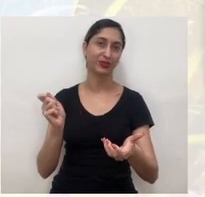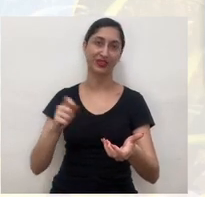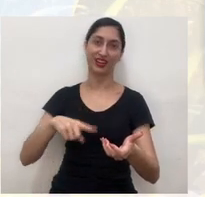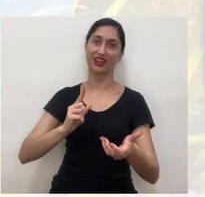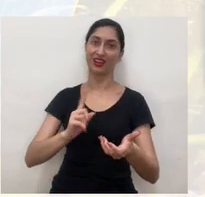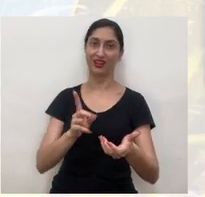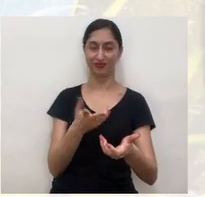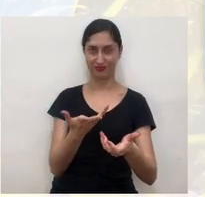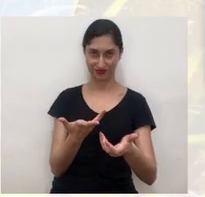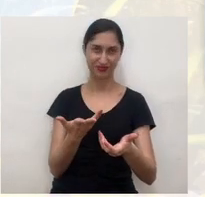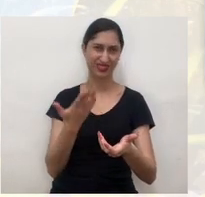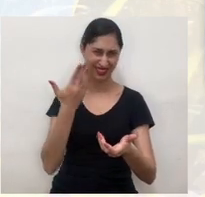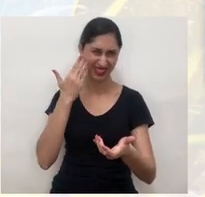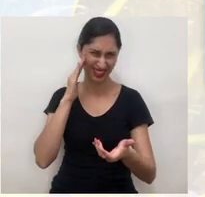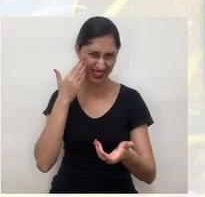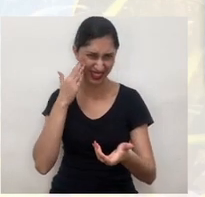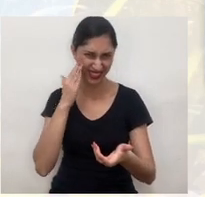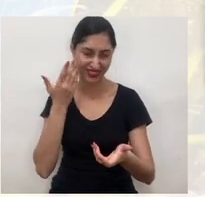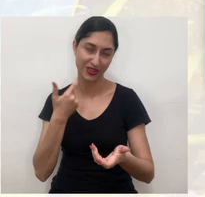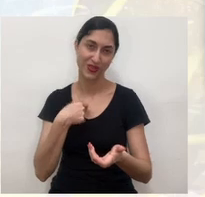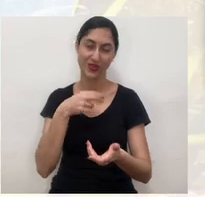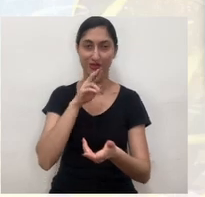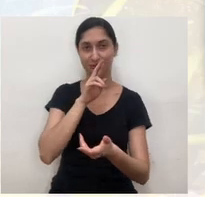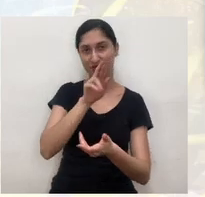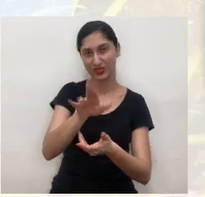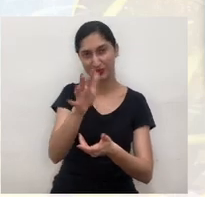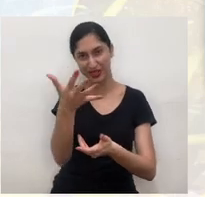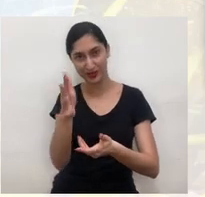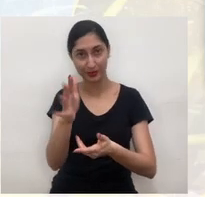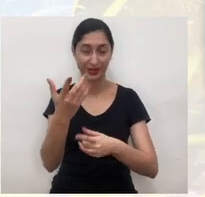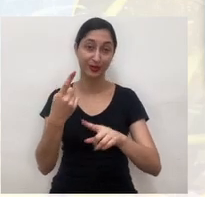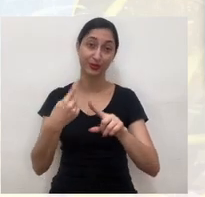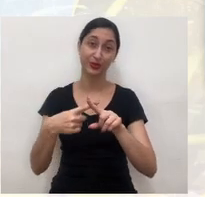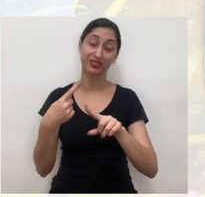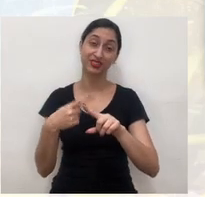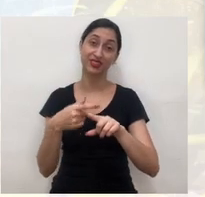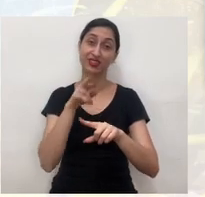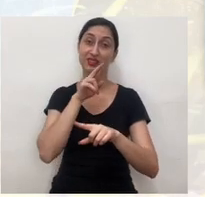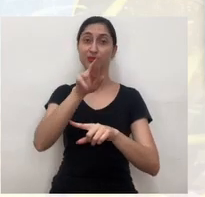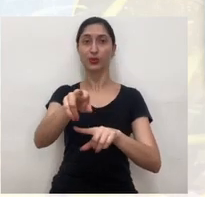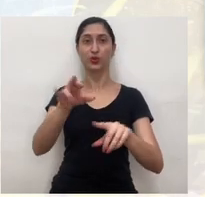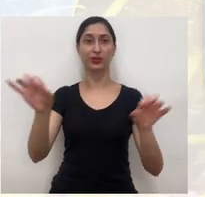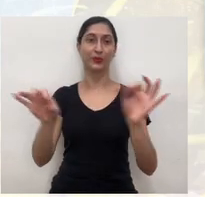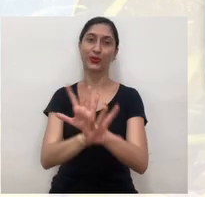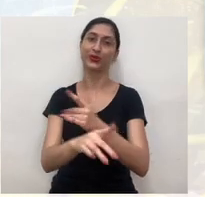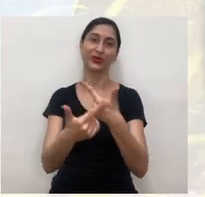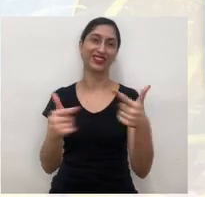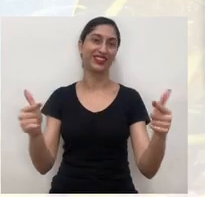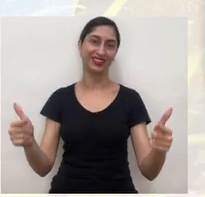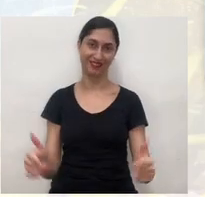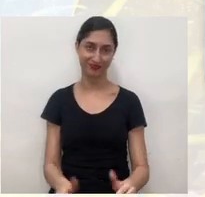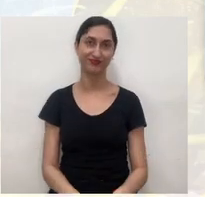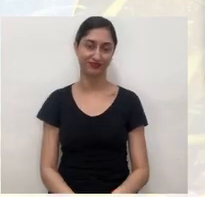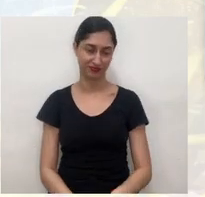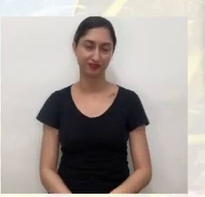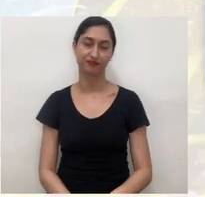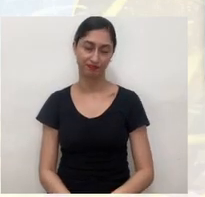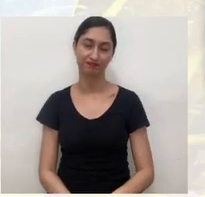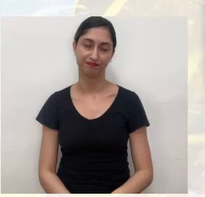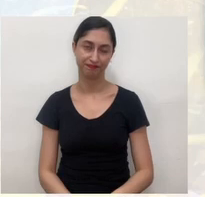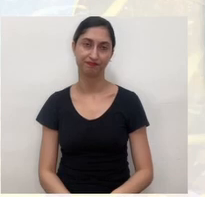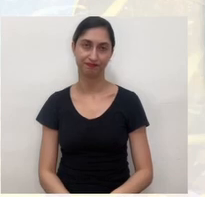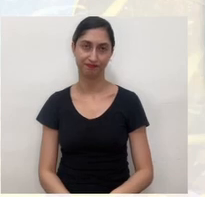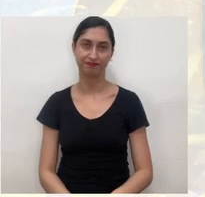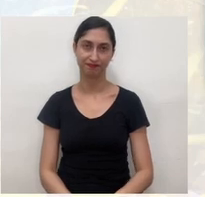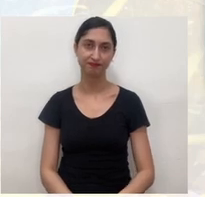resposta incompleta, mas porque essa resposta não existe de forma